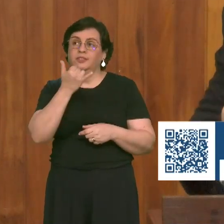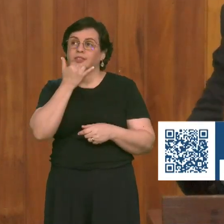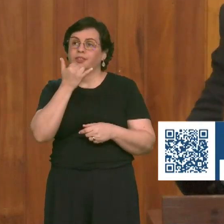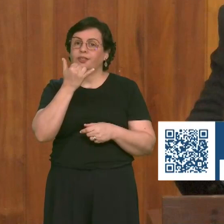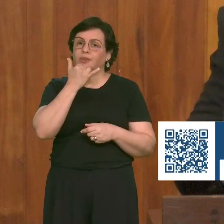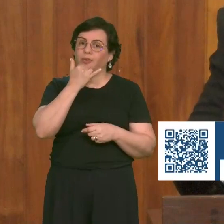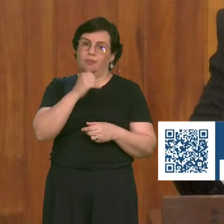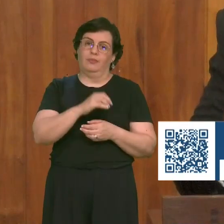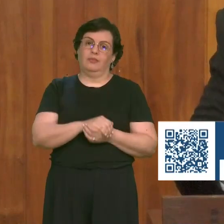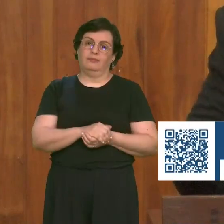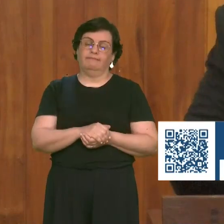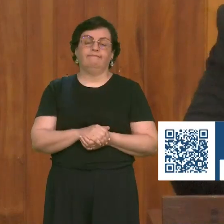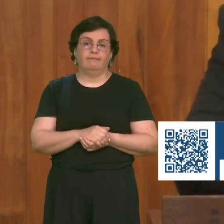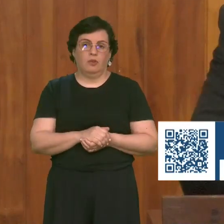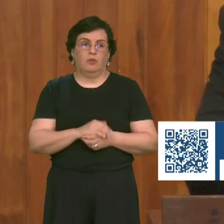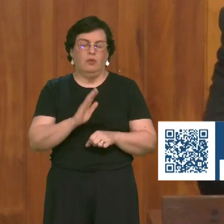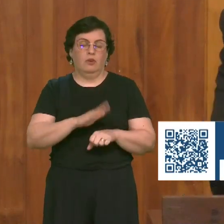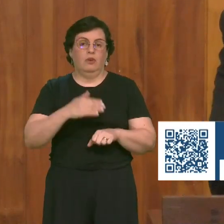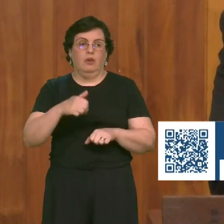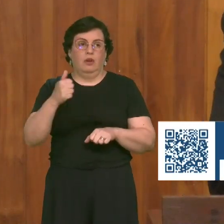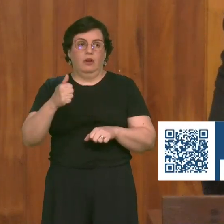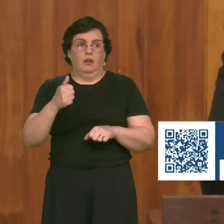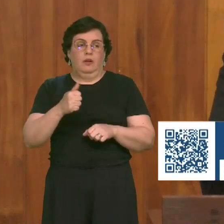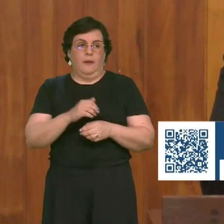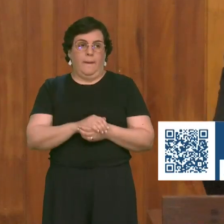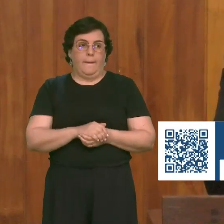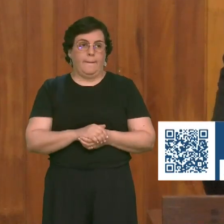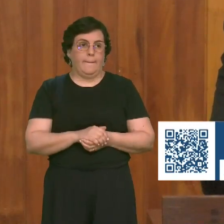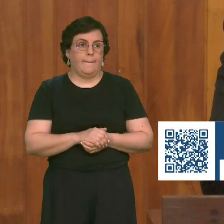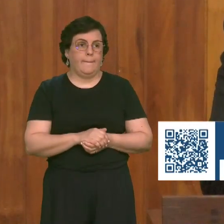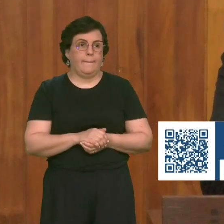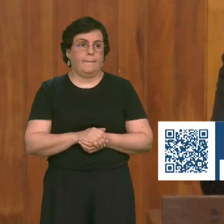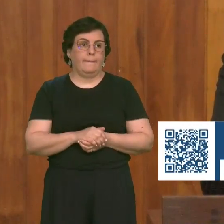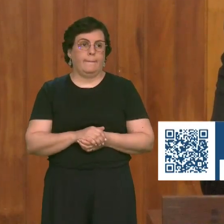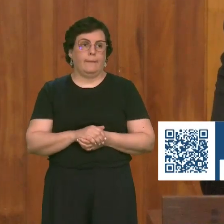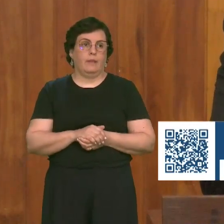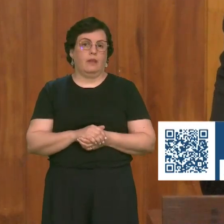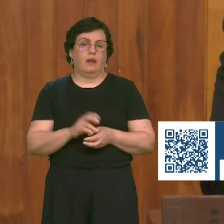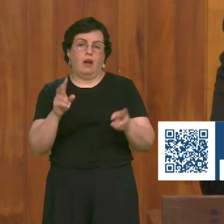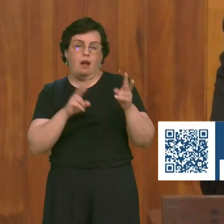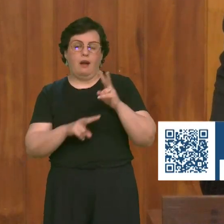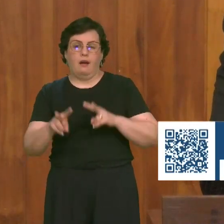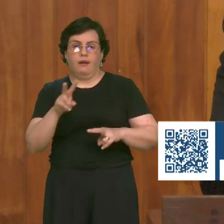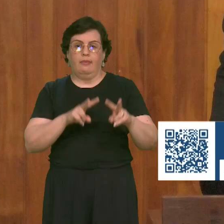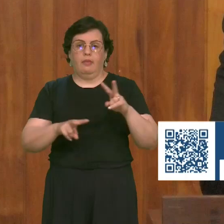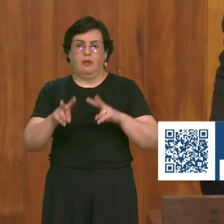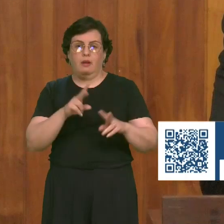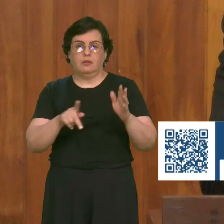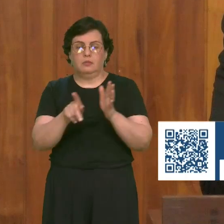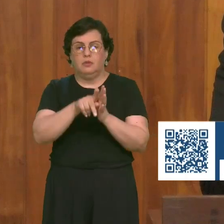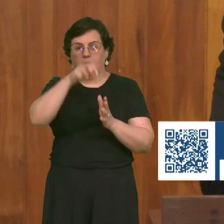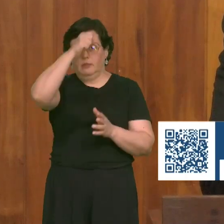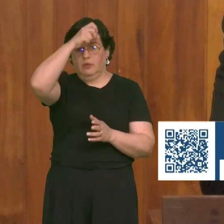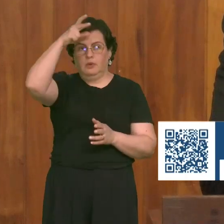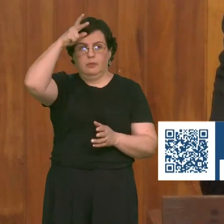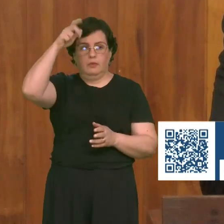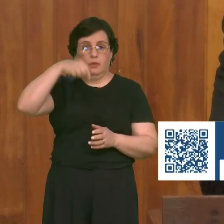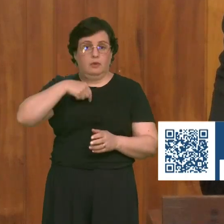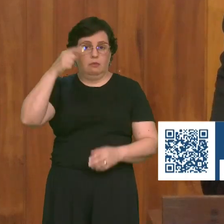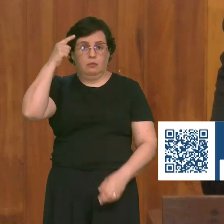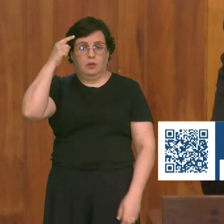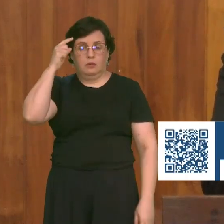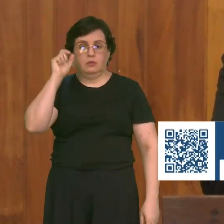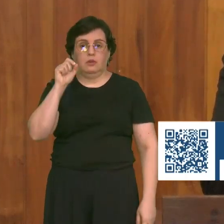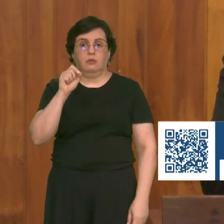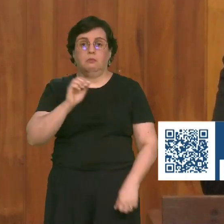mais efetivo que a intenção é essa então análise aí da prefeitura que eu acho que